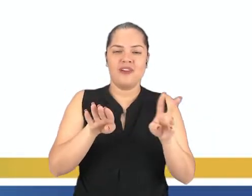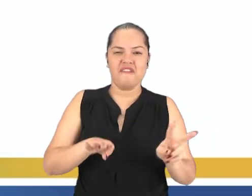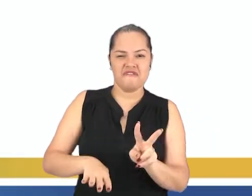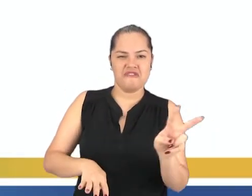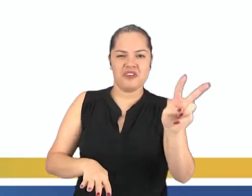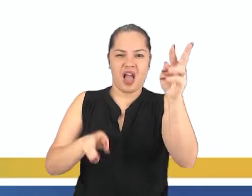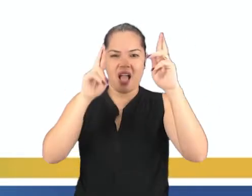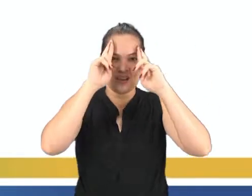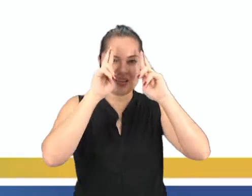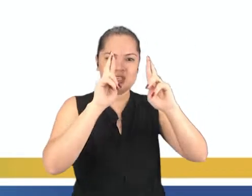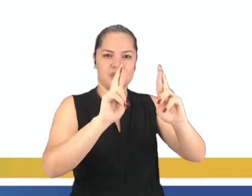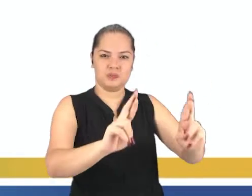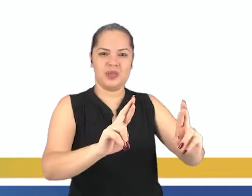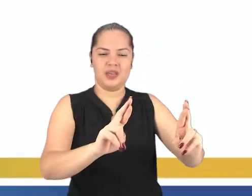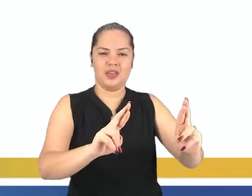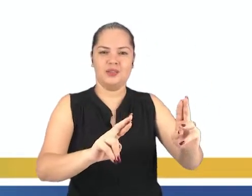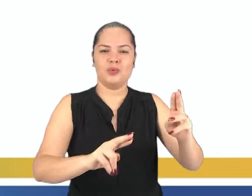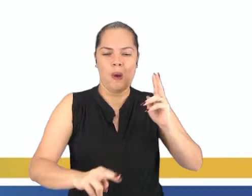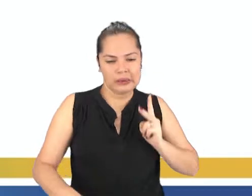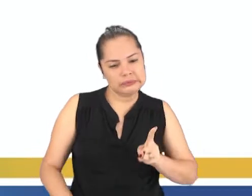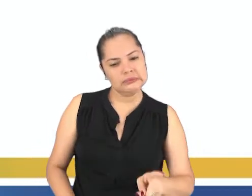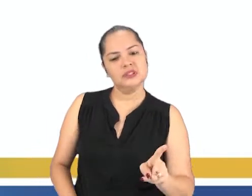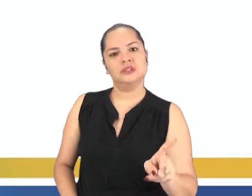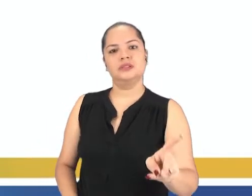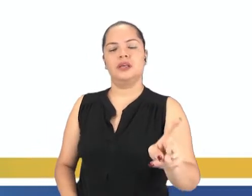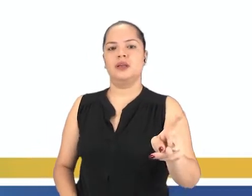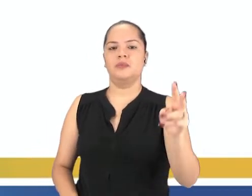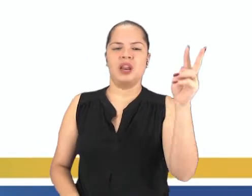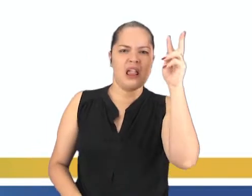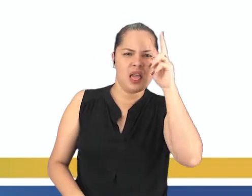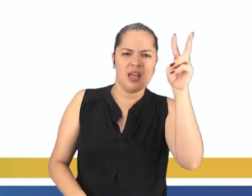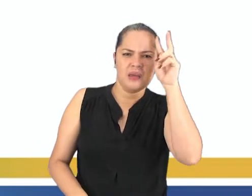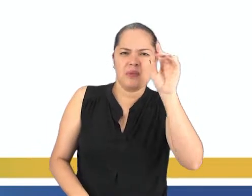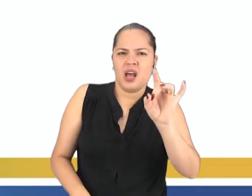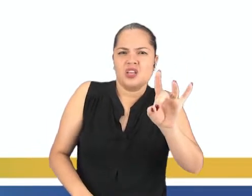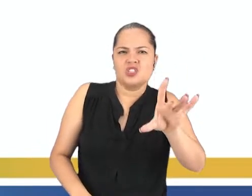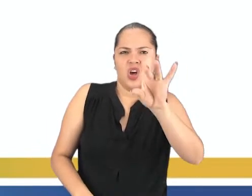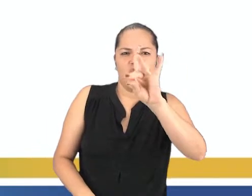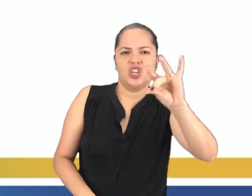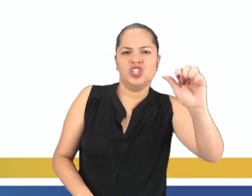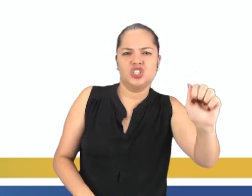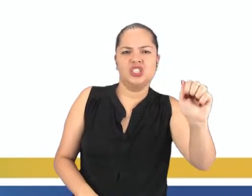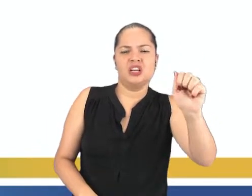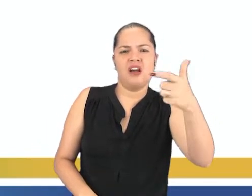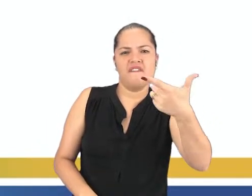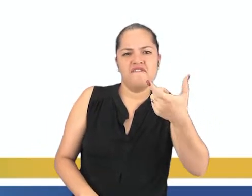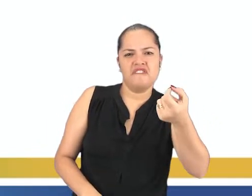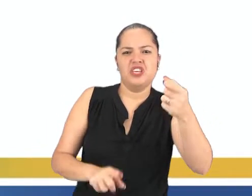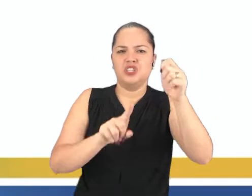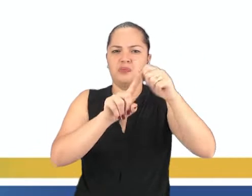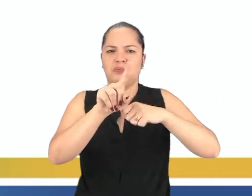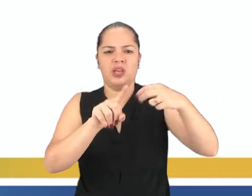se estendam a todos os dias e não sejam lembrados apenas no dia 20 de novembro, a